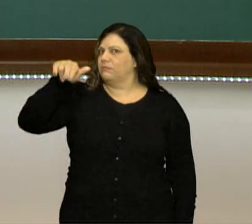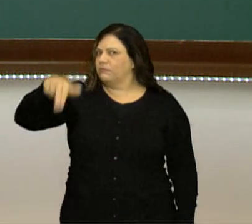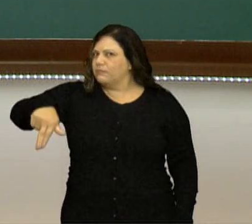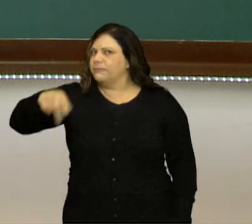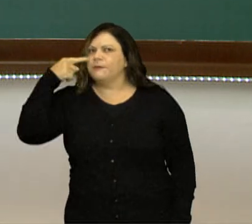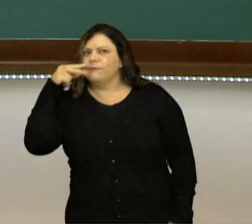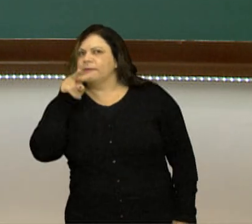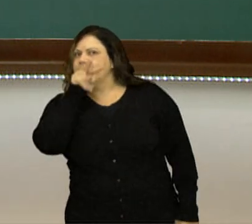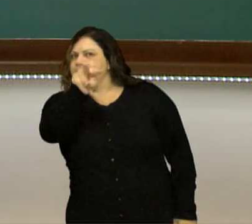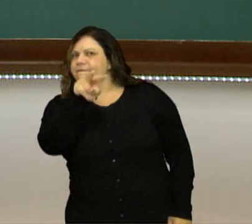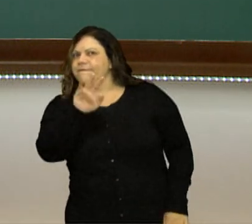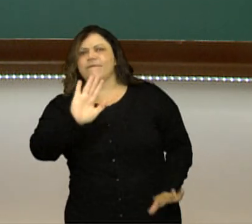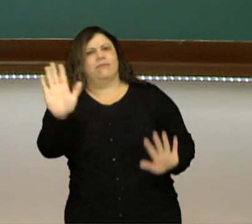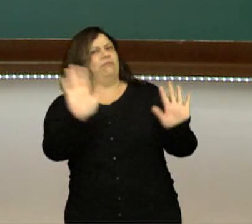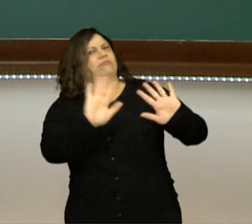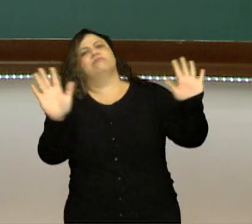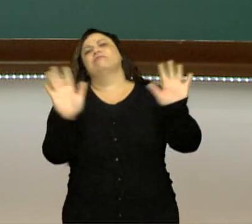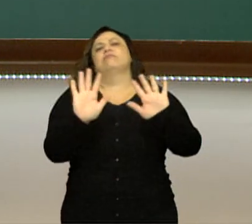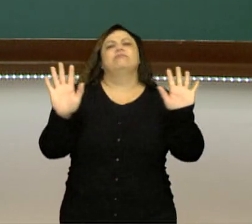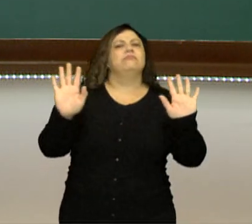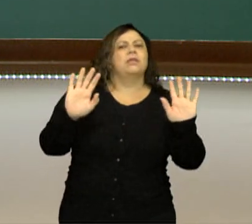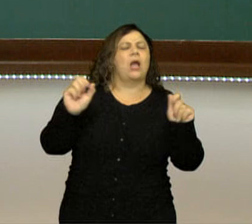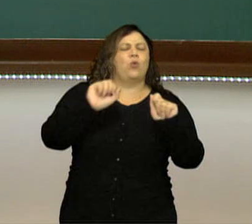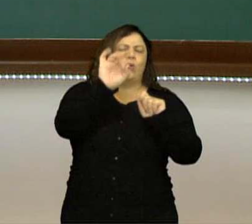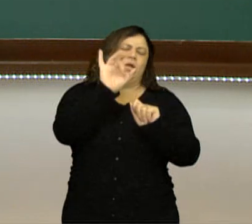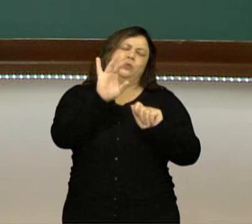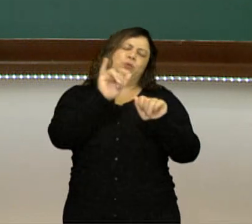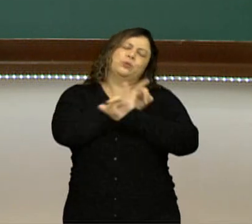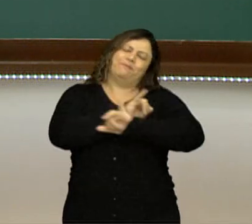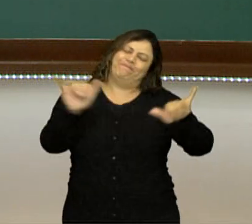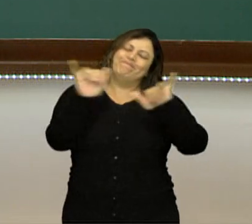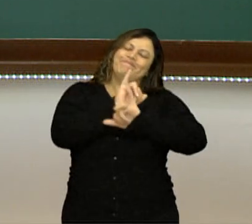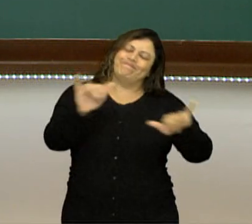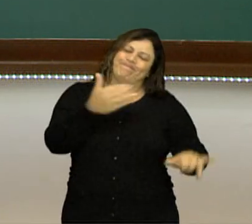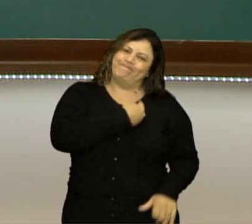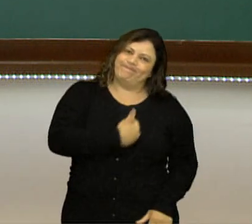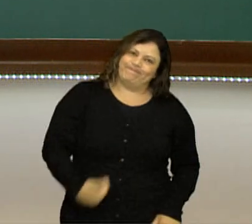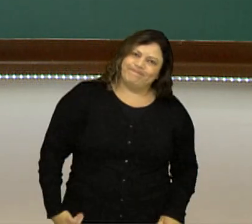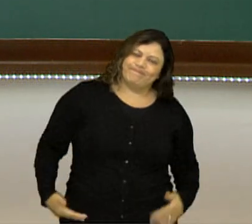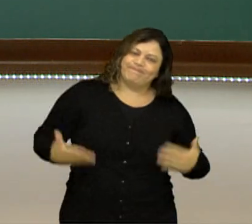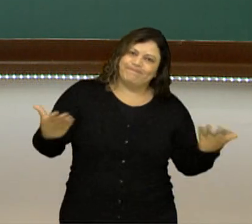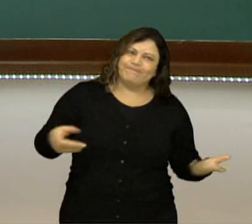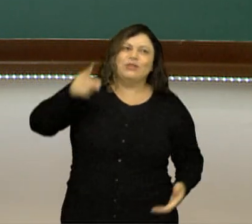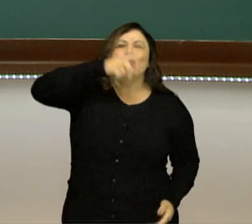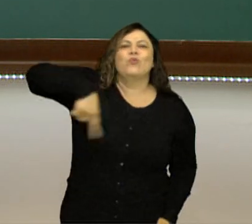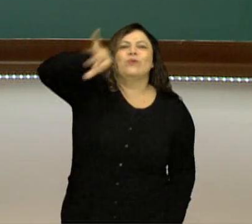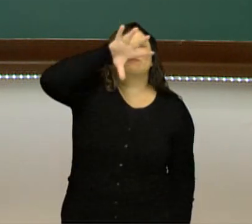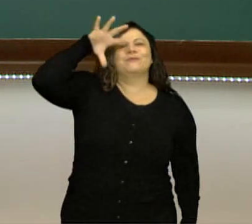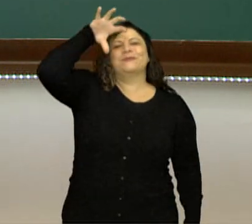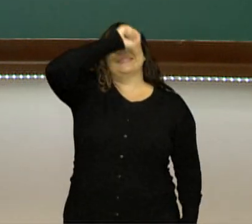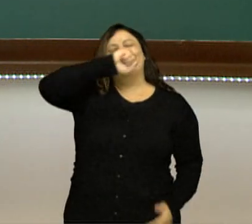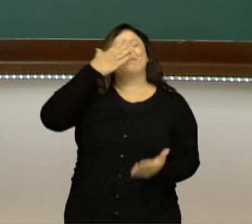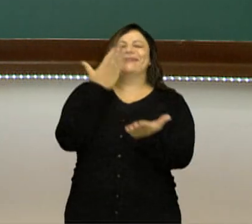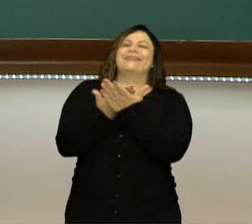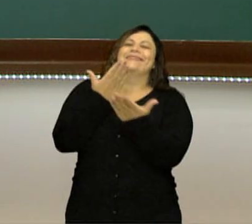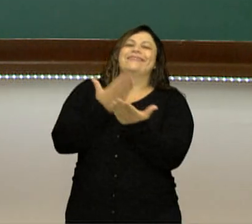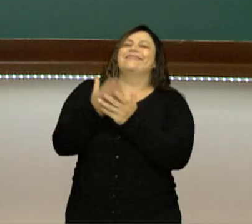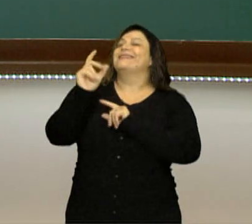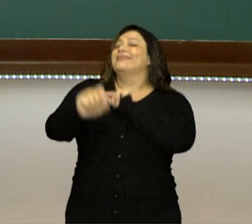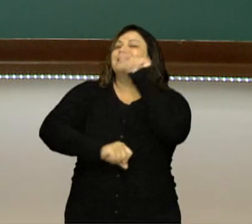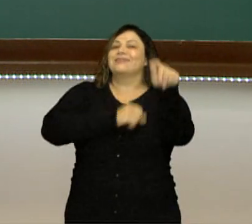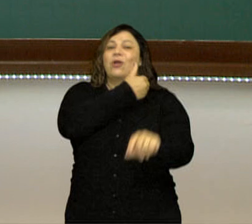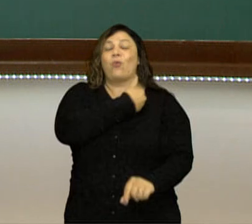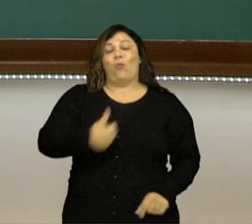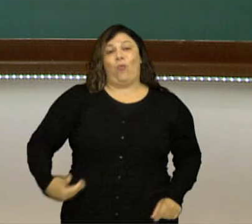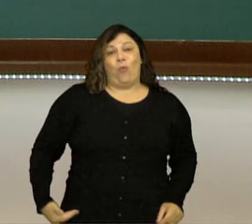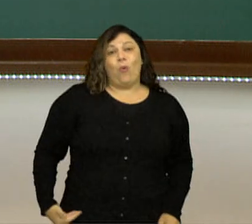viu, nem tudo estava tão bem ainda, mas é um cartaz de propaganda do governo. O que você aprendeu nessa aula? O governo